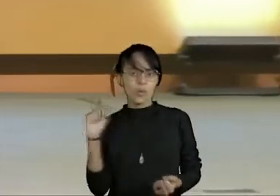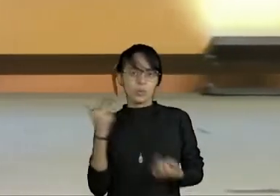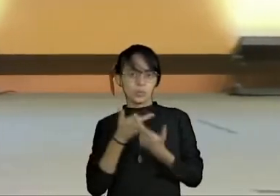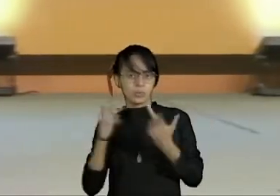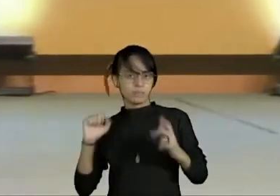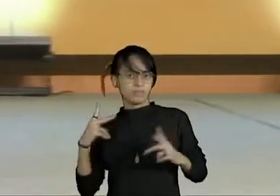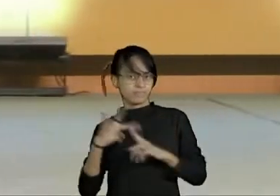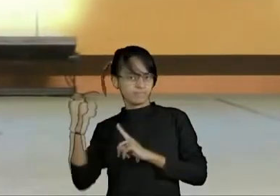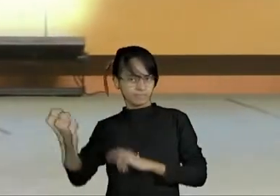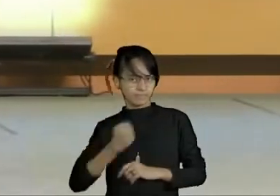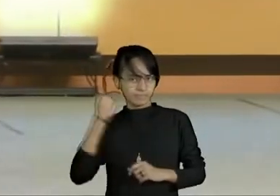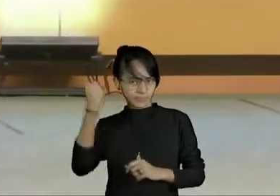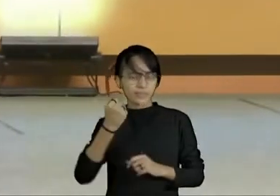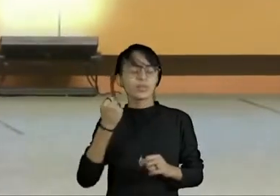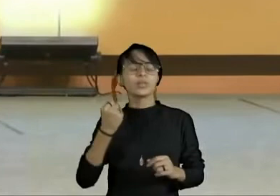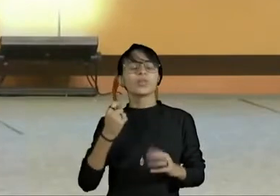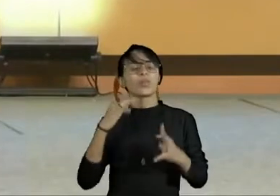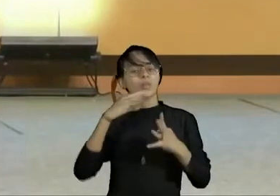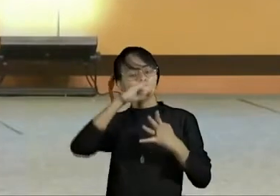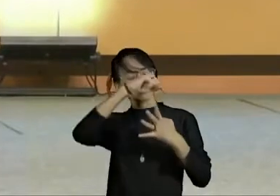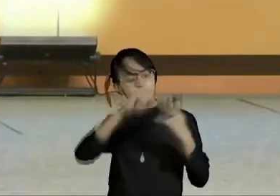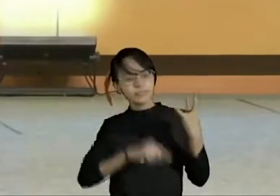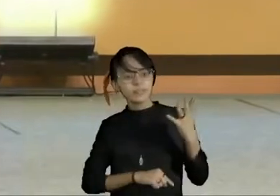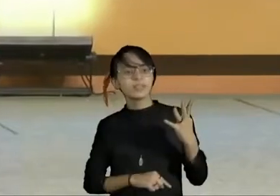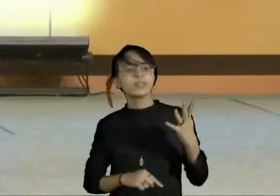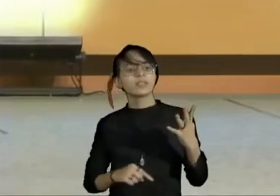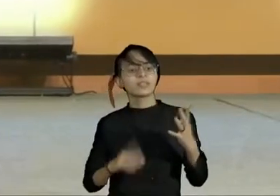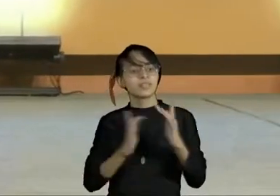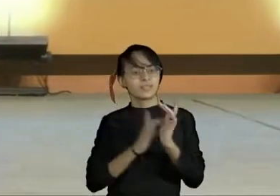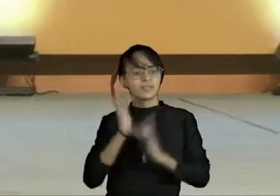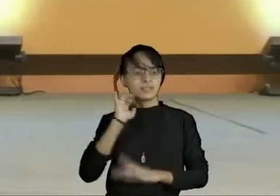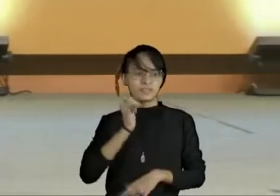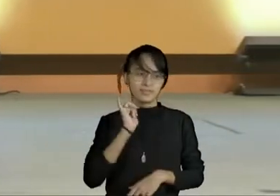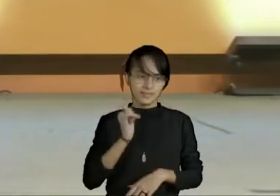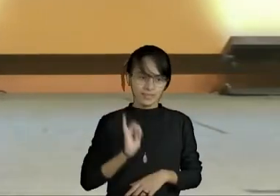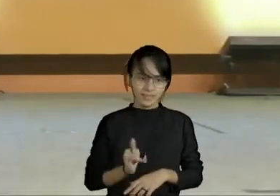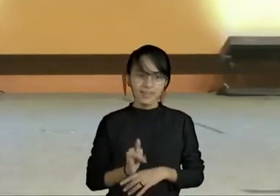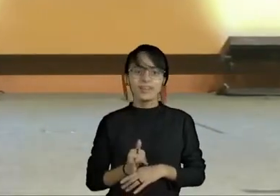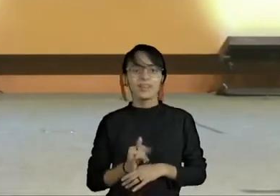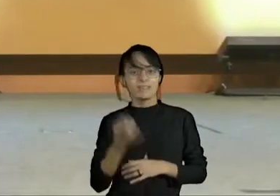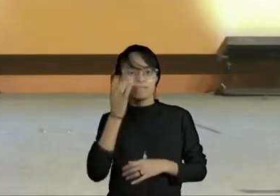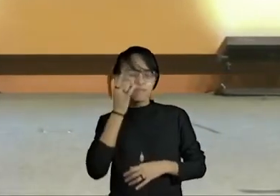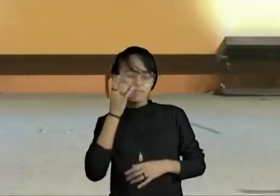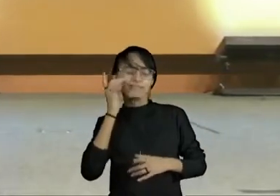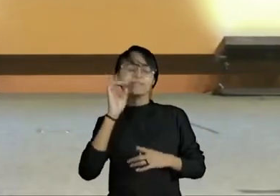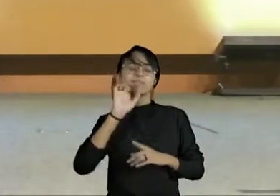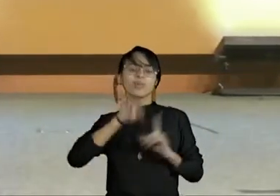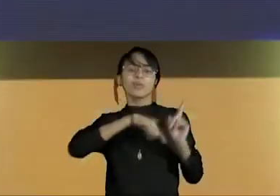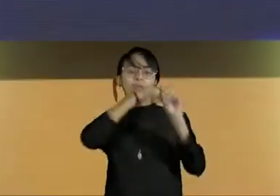triunfantes, todas elas, segundo o relato de João, que foi testemunha ocular do episódio do Calvário,